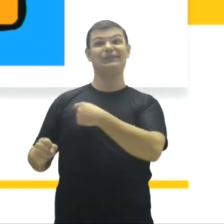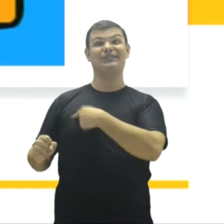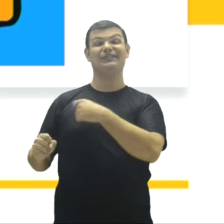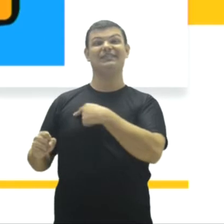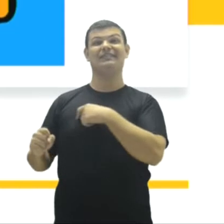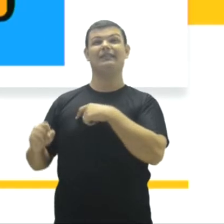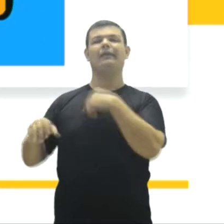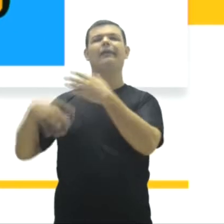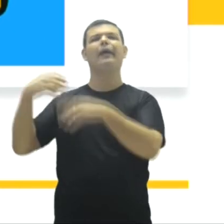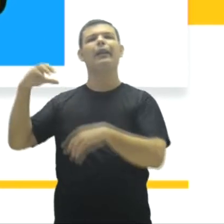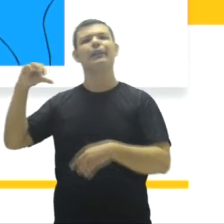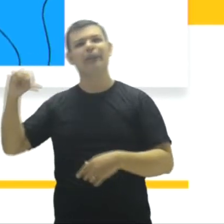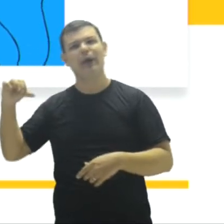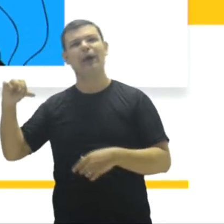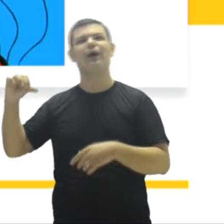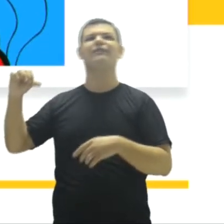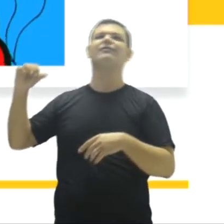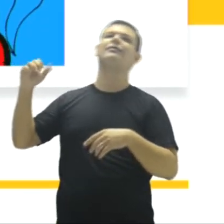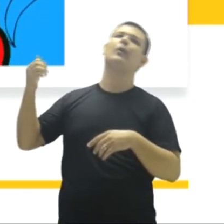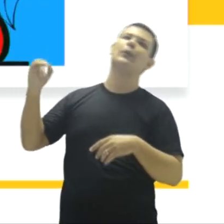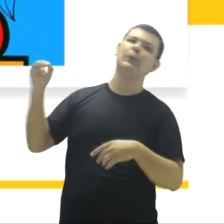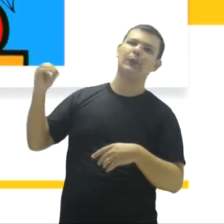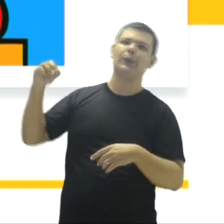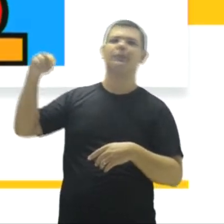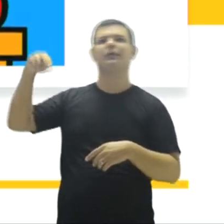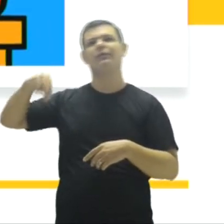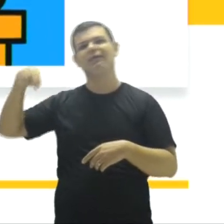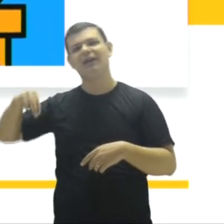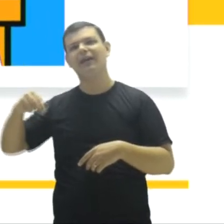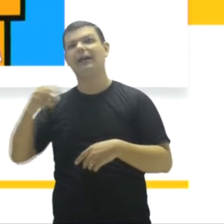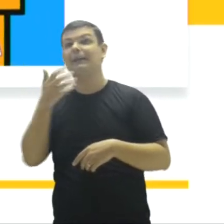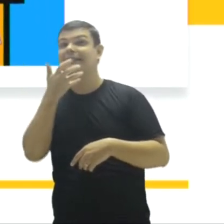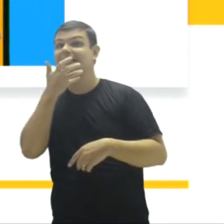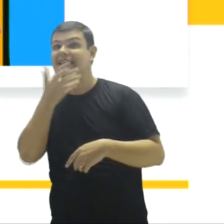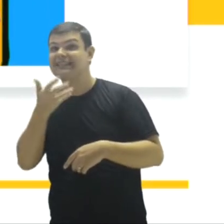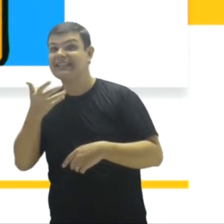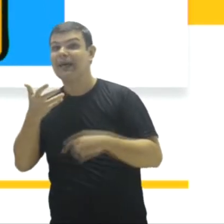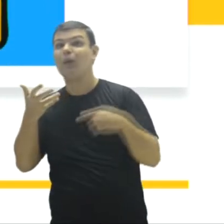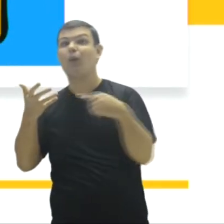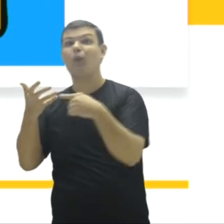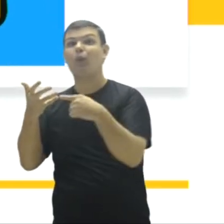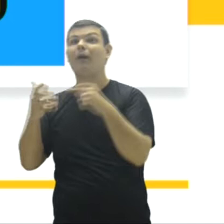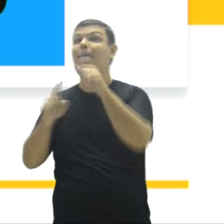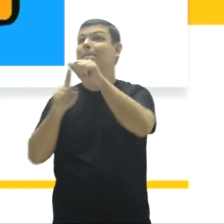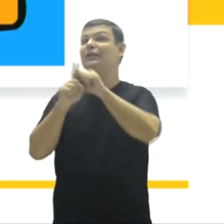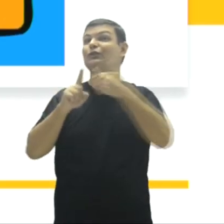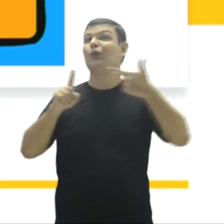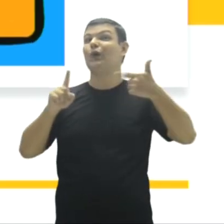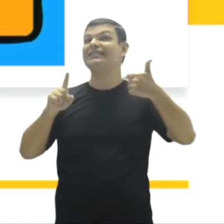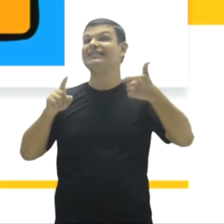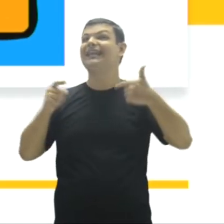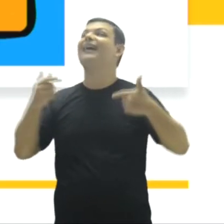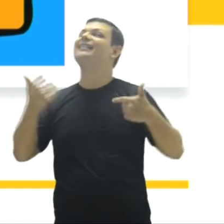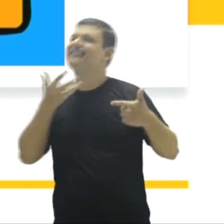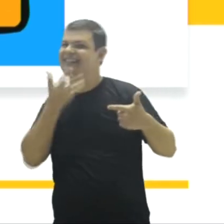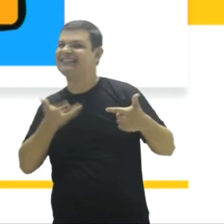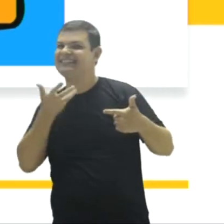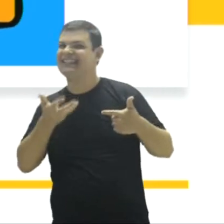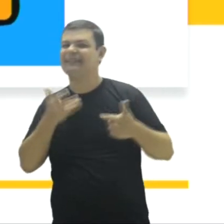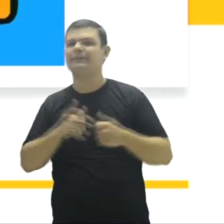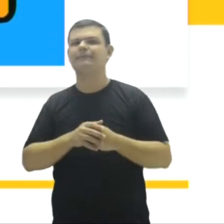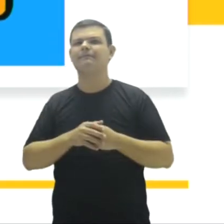agosto, setembro, outubro, novembro e o mês 12, dezembro. E eu já quero te fazer